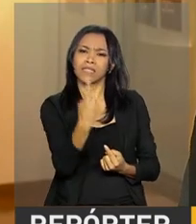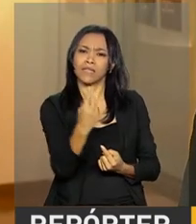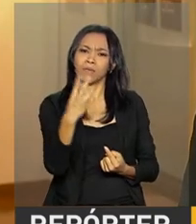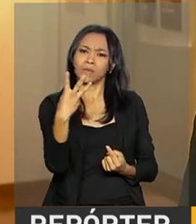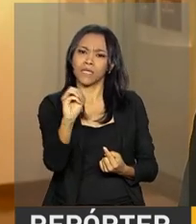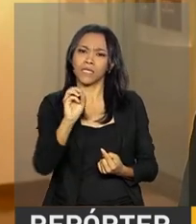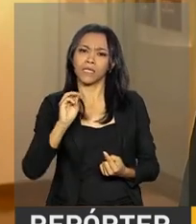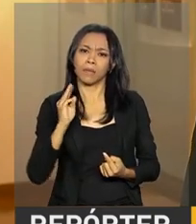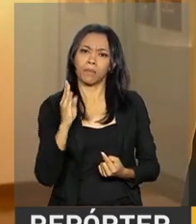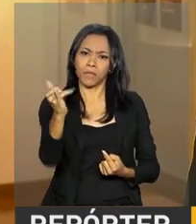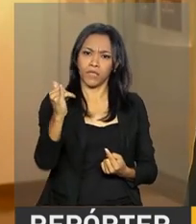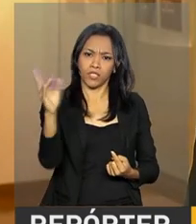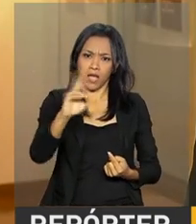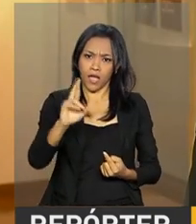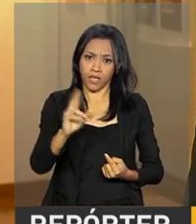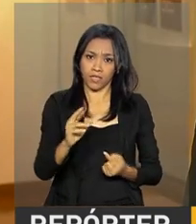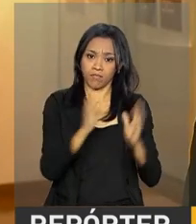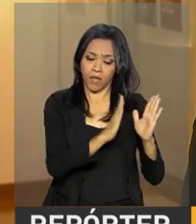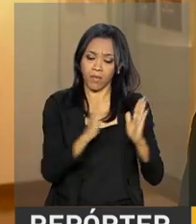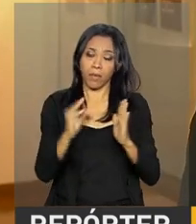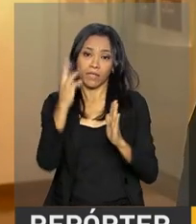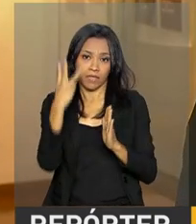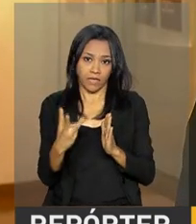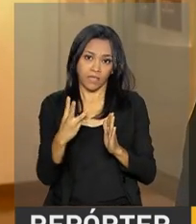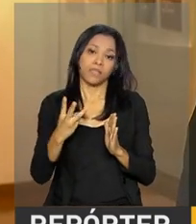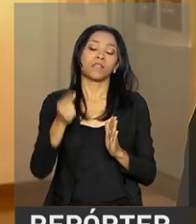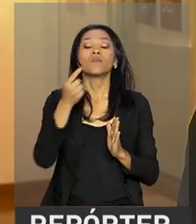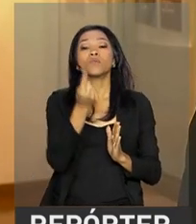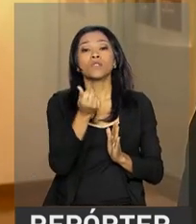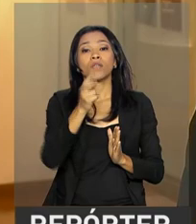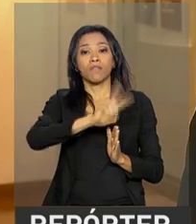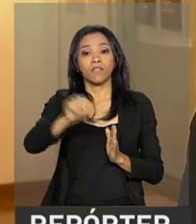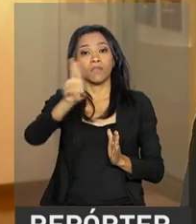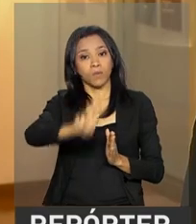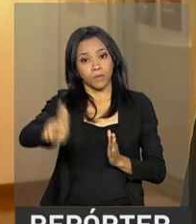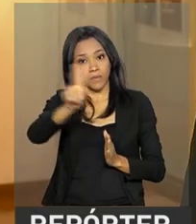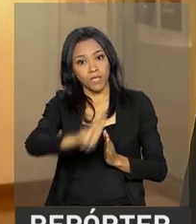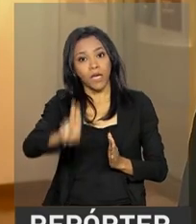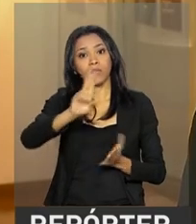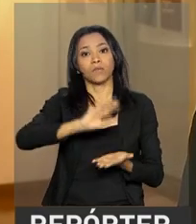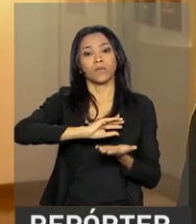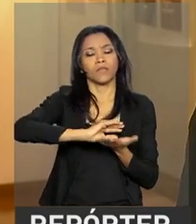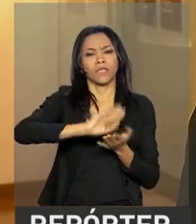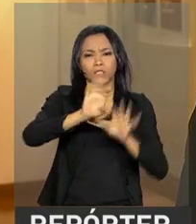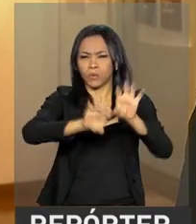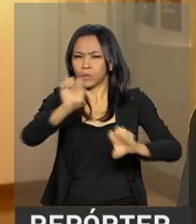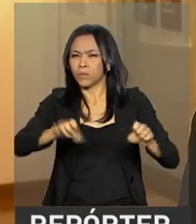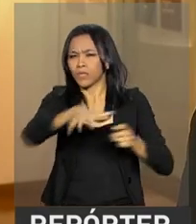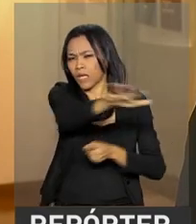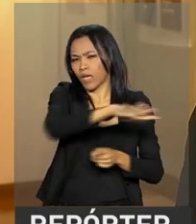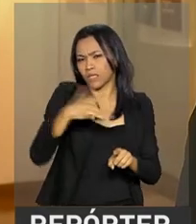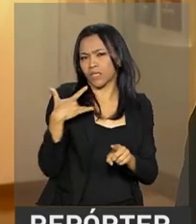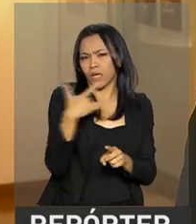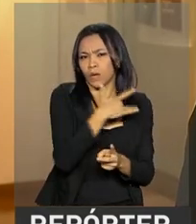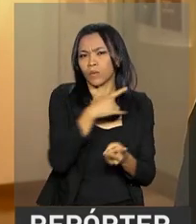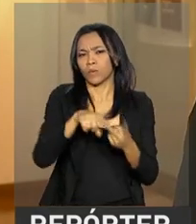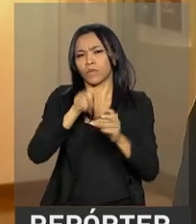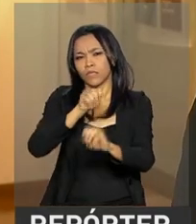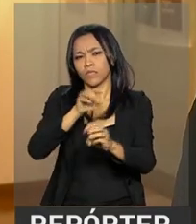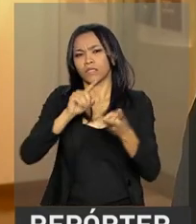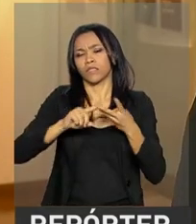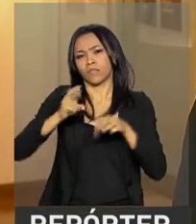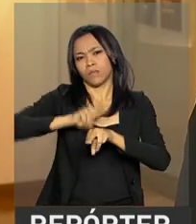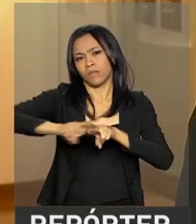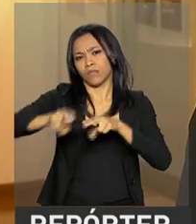em três eixos até o fim de 2018. Os recursos serão aplicados em obras estruturantes nas áreas de saúde, educação,